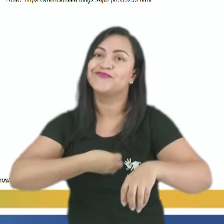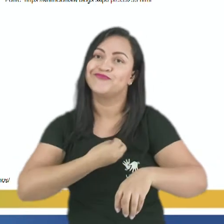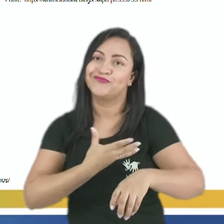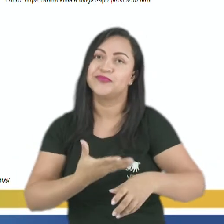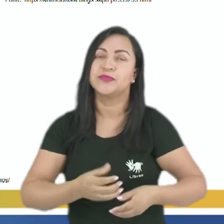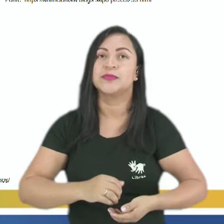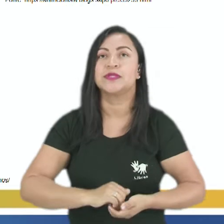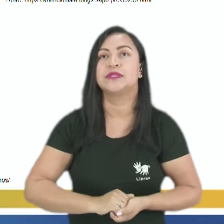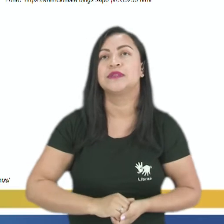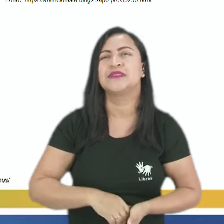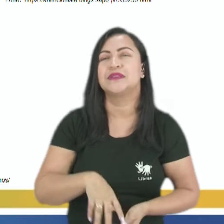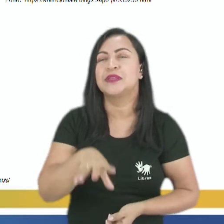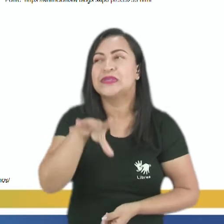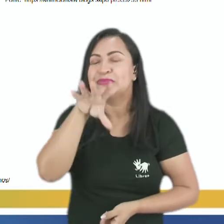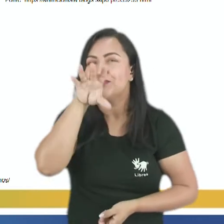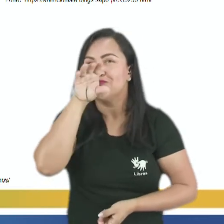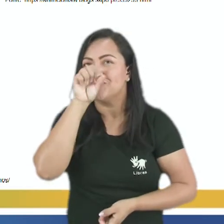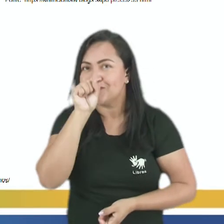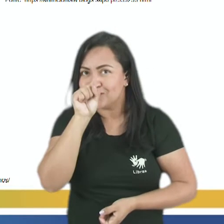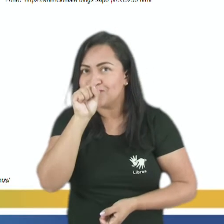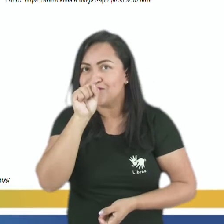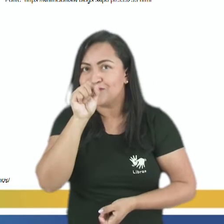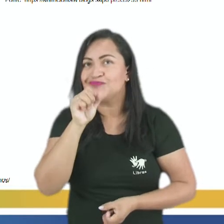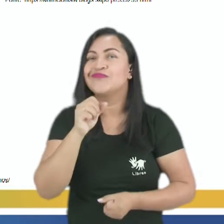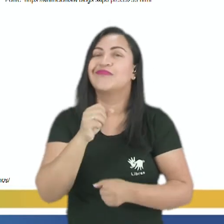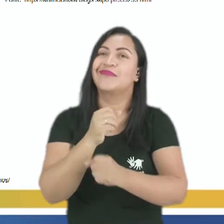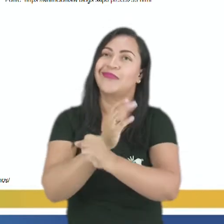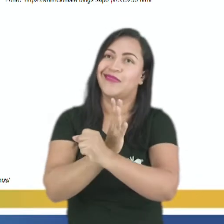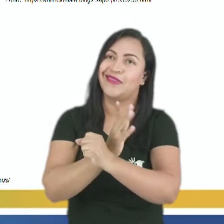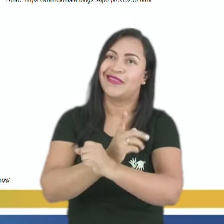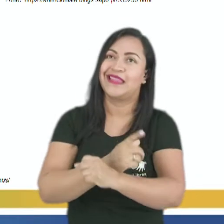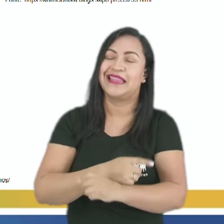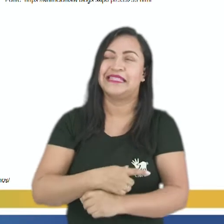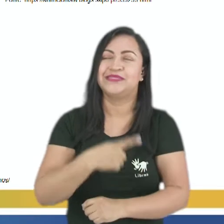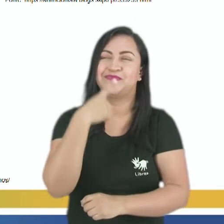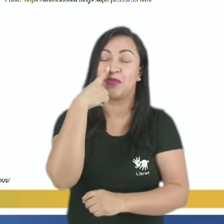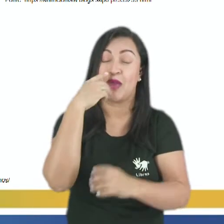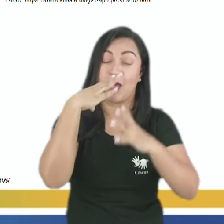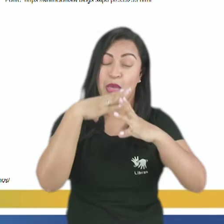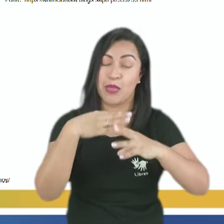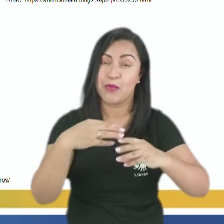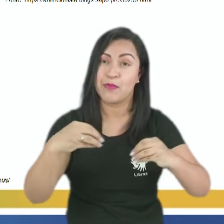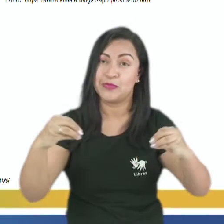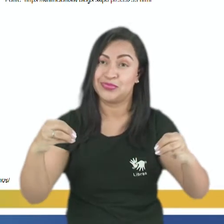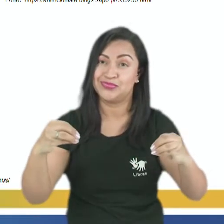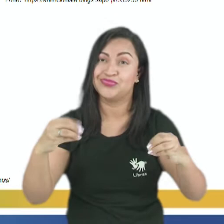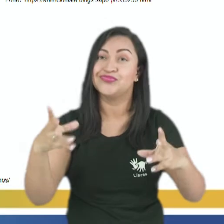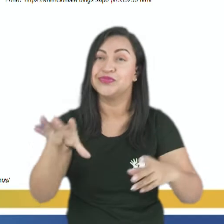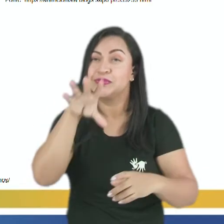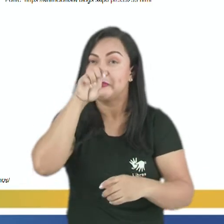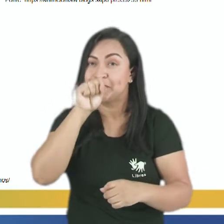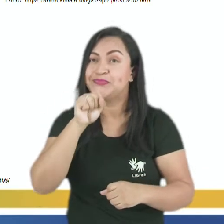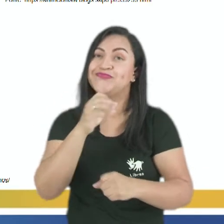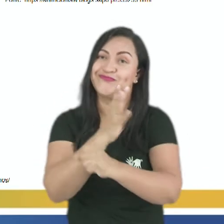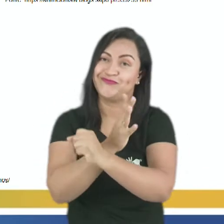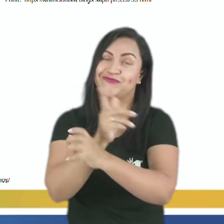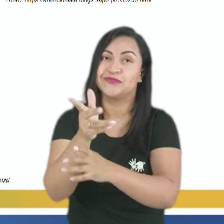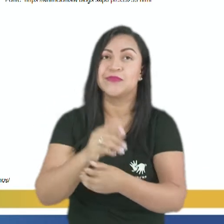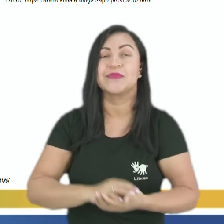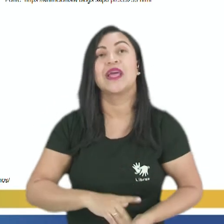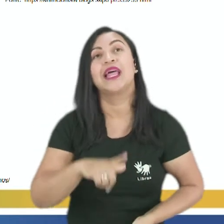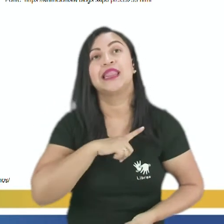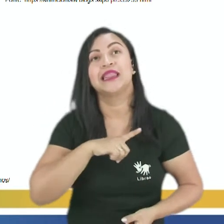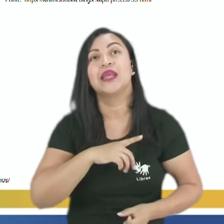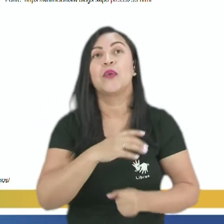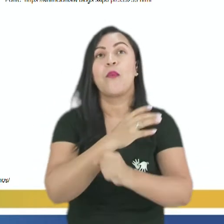por aquele odor característico no momento da decomposição dos ovos, tá? Nós temos o ácido